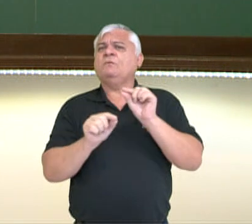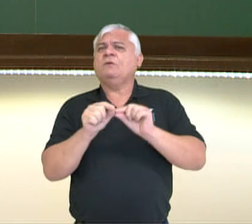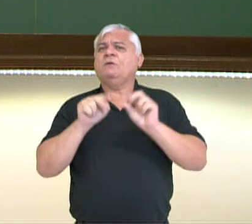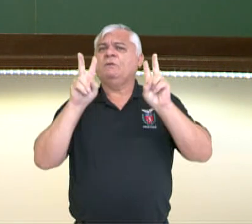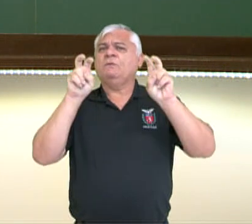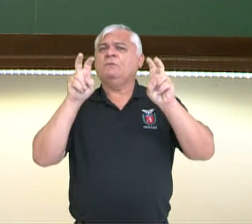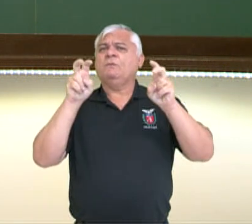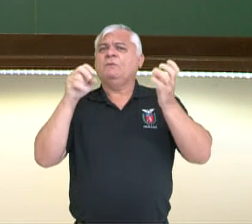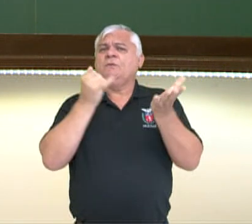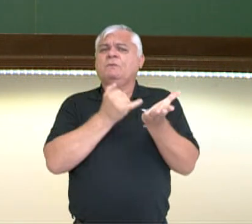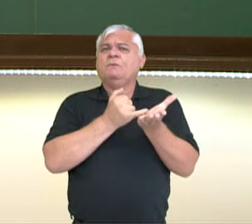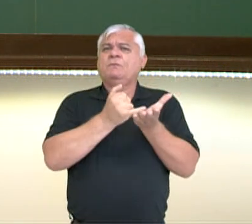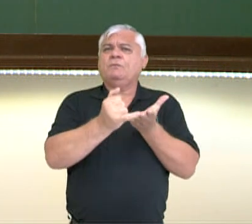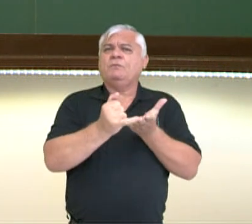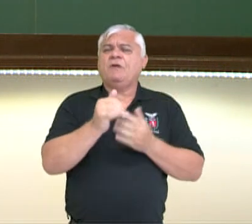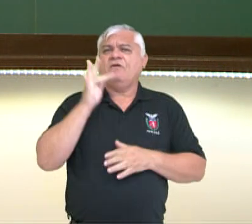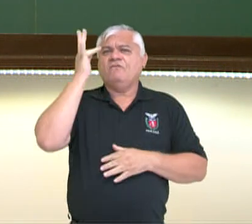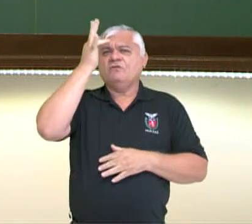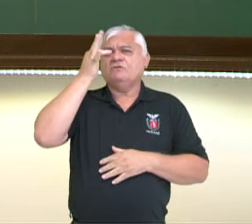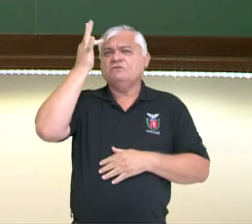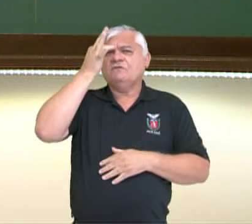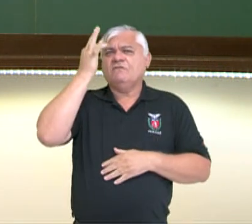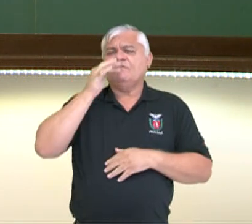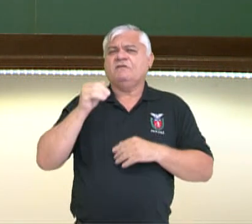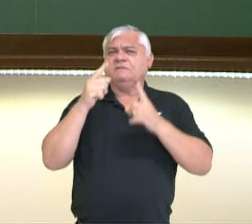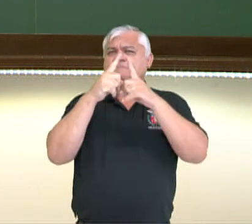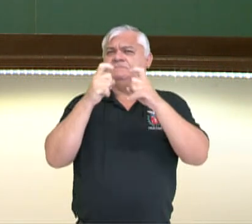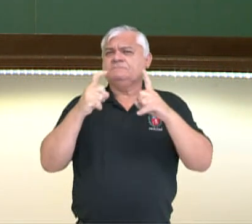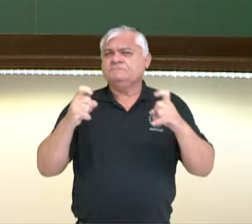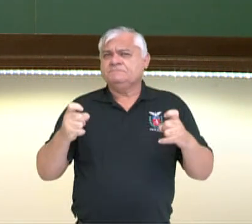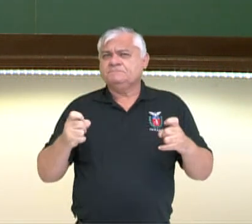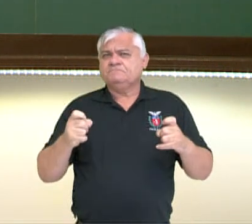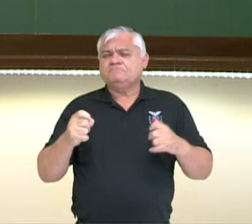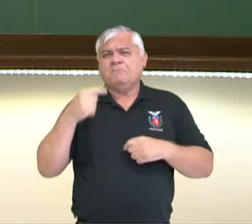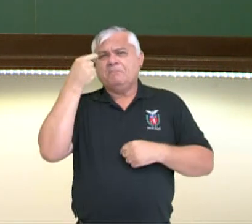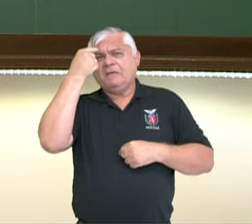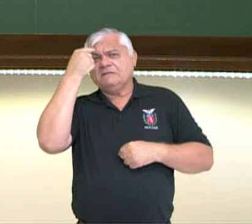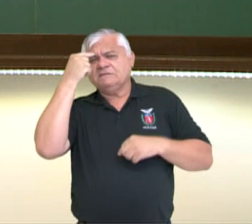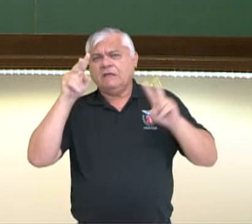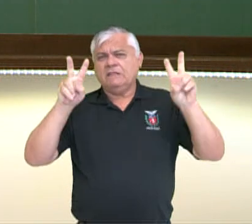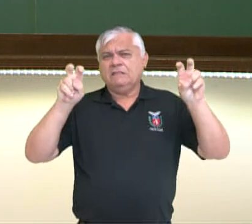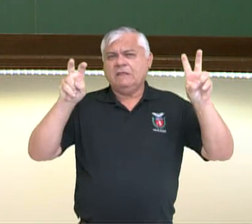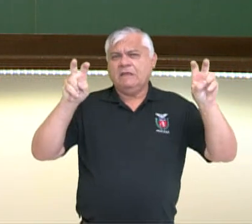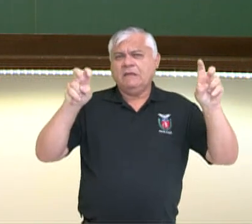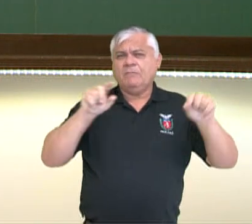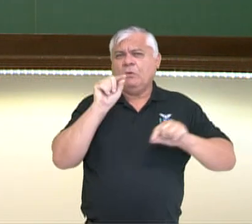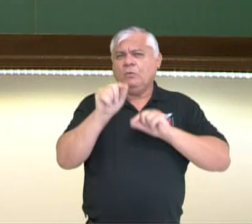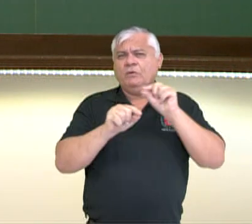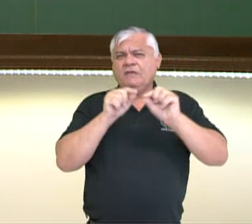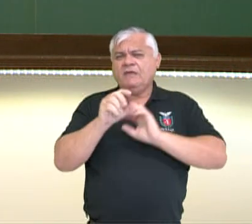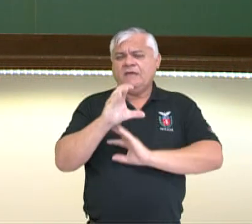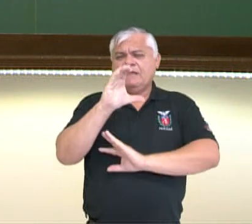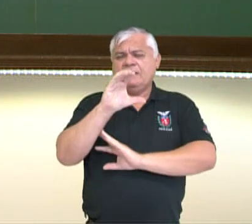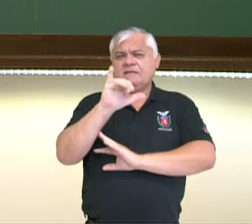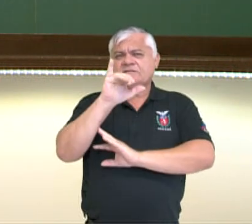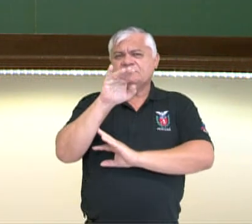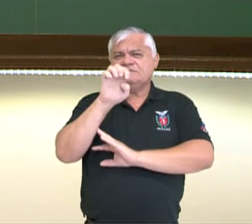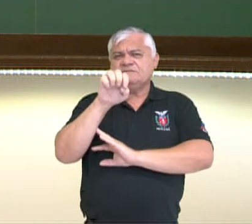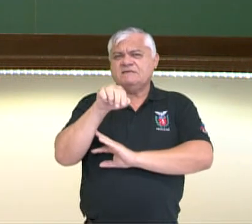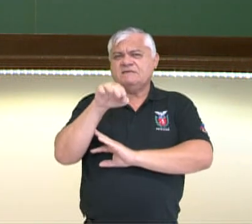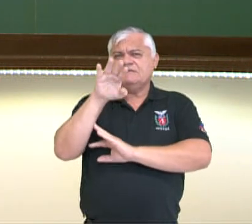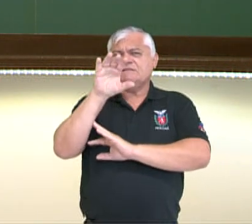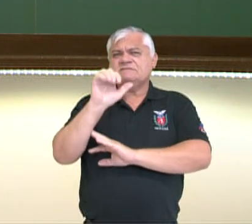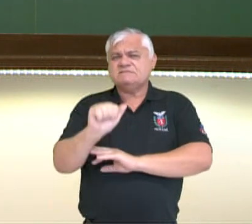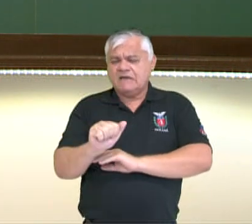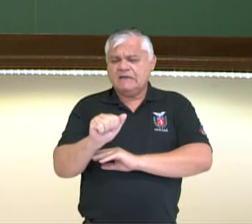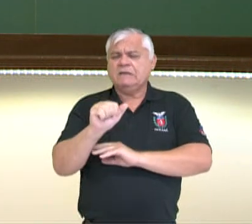à filosofia da ciência. Vamos pensar esse tema, o que é ciência, da onde surgiu